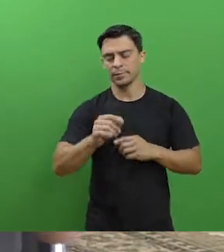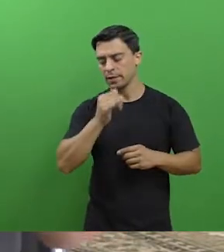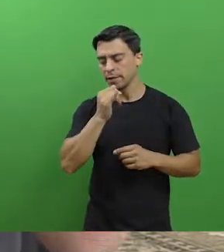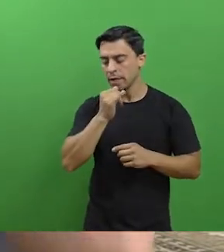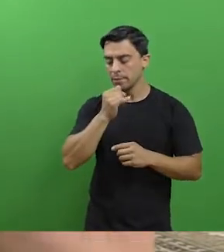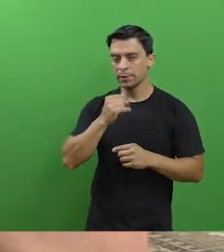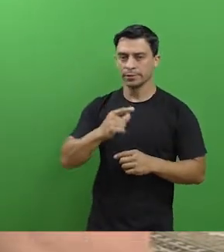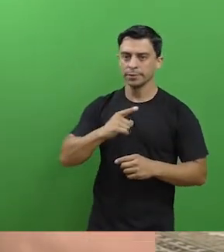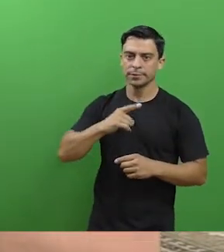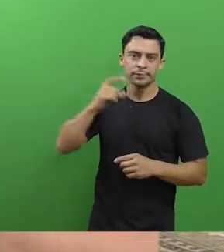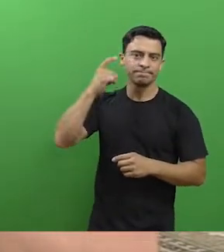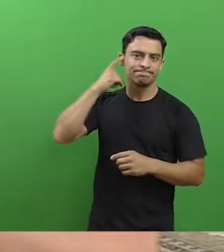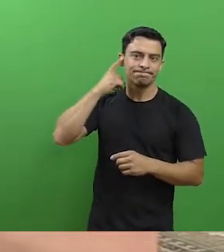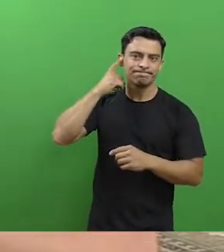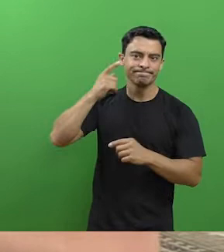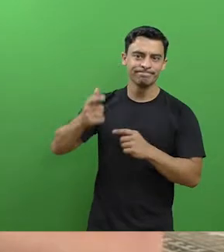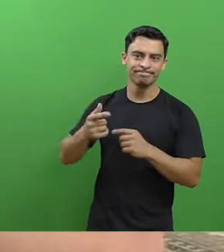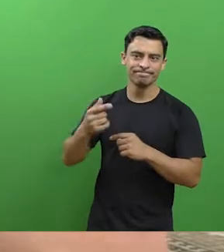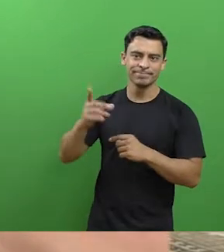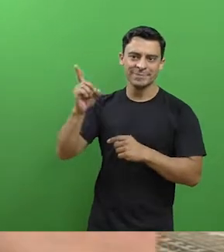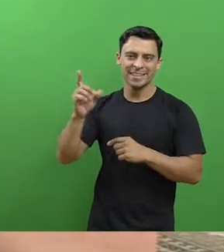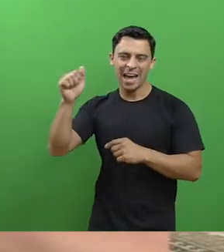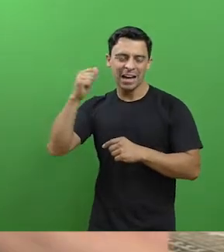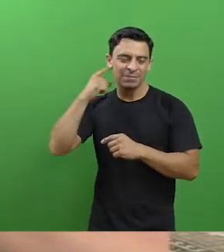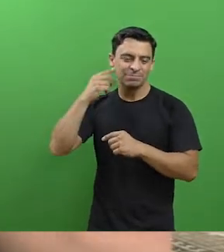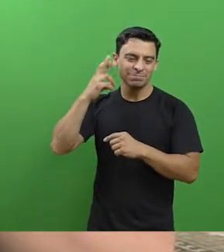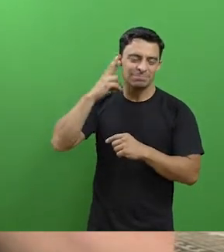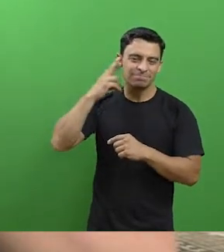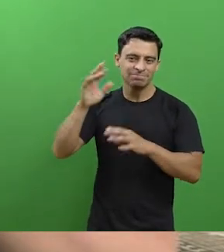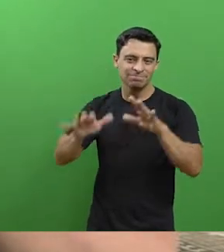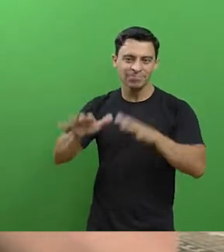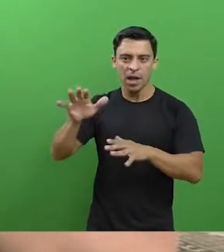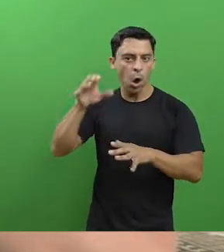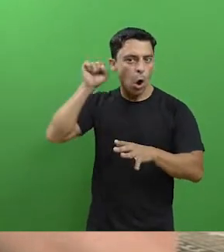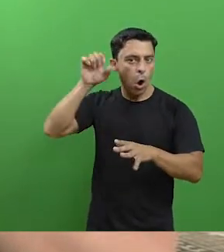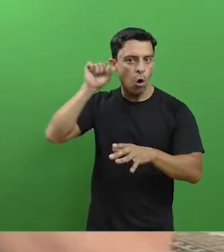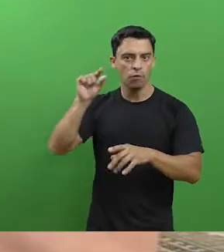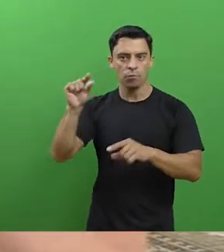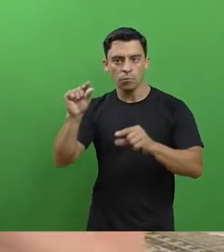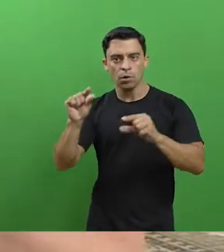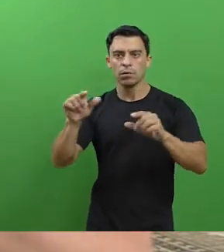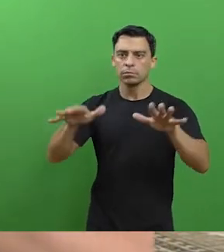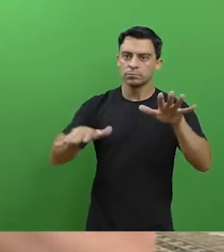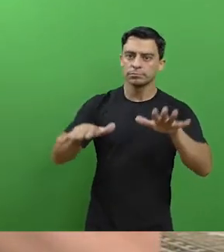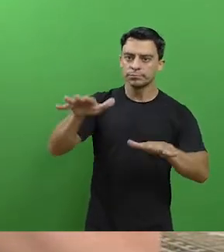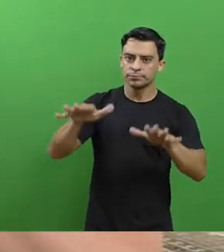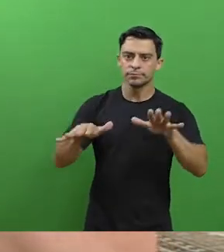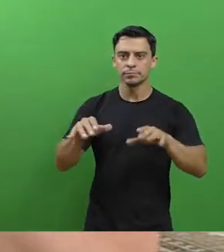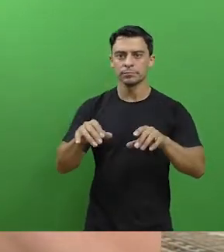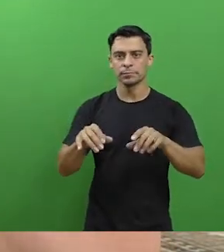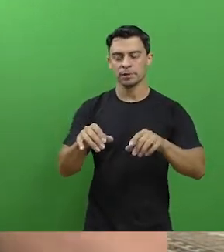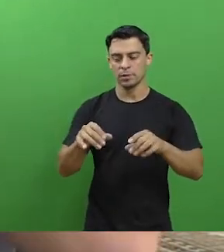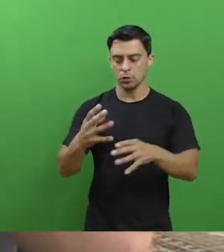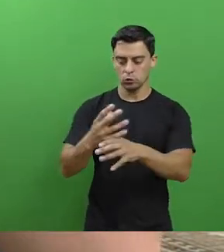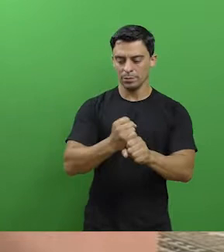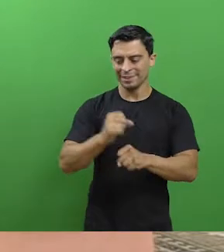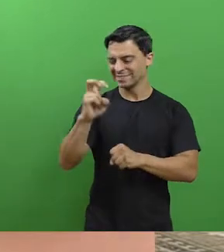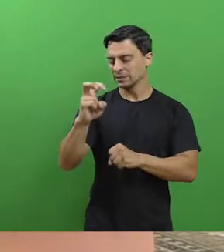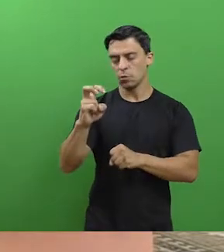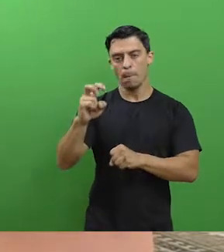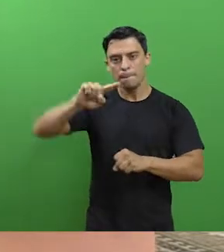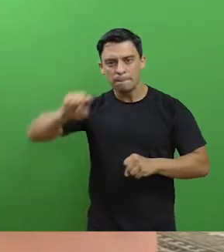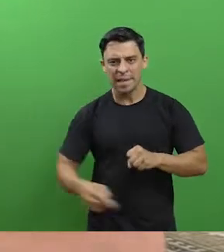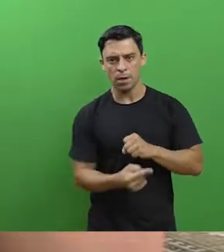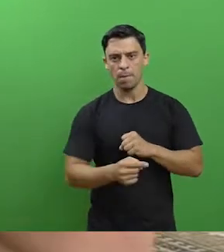usam o aparelho e conseguem ouvir alguma coisa. Então, nesses, tem 5 milhões. Junto com os surdos, mesmo surdos profundos,